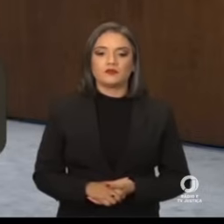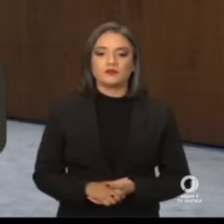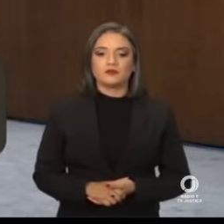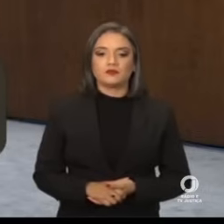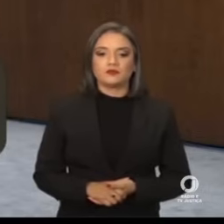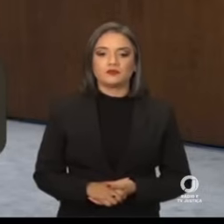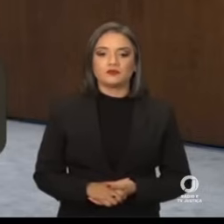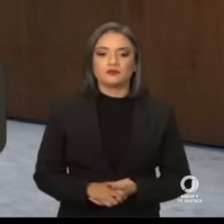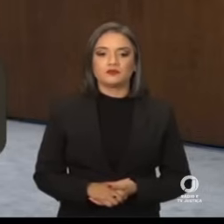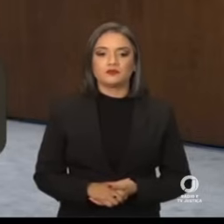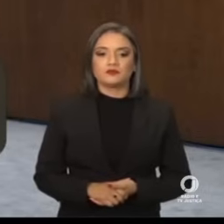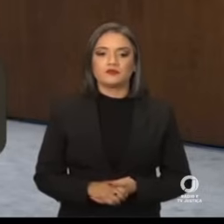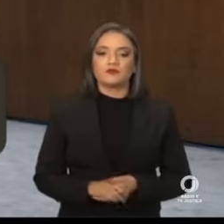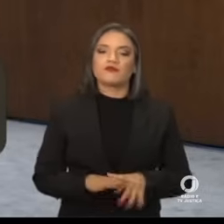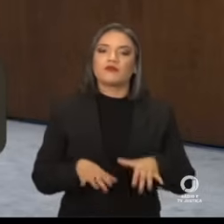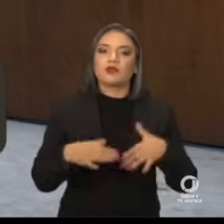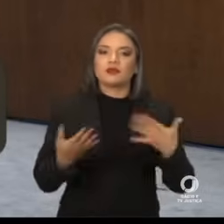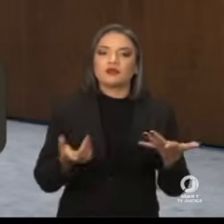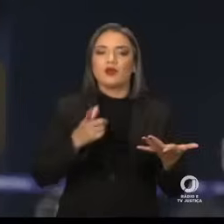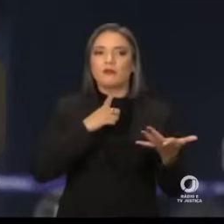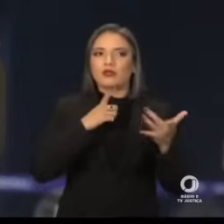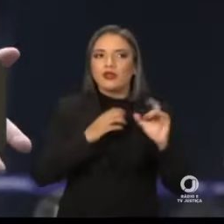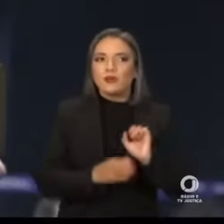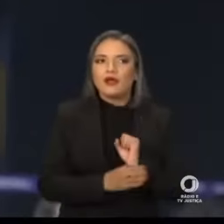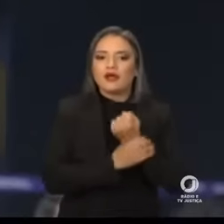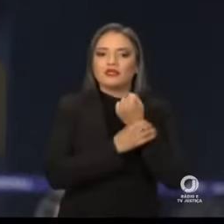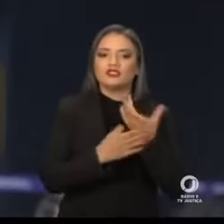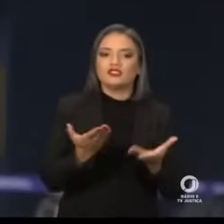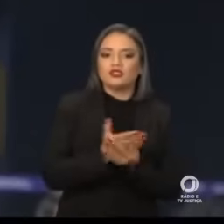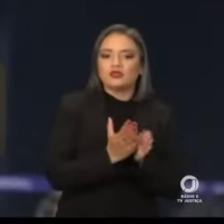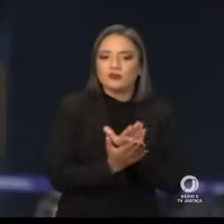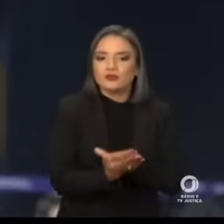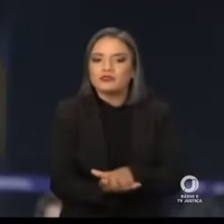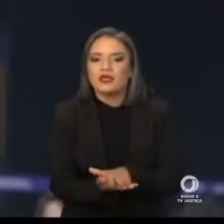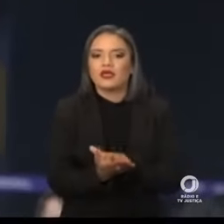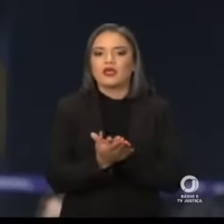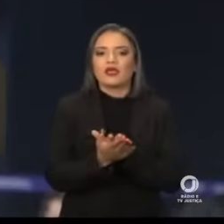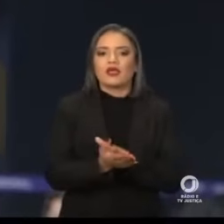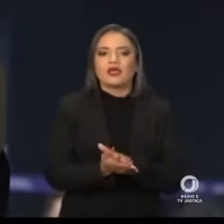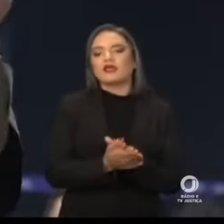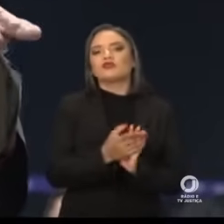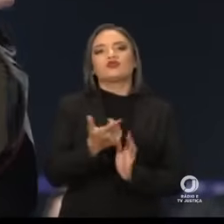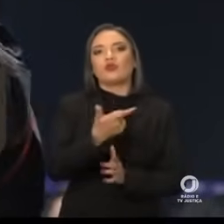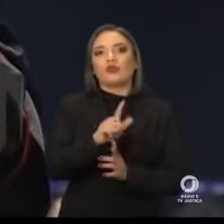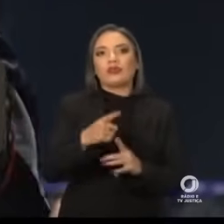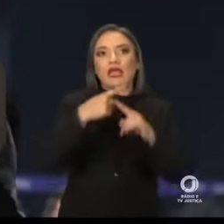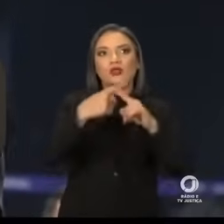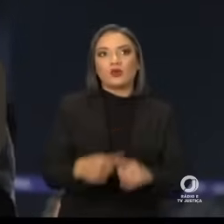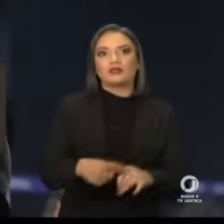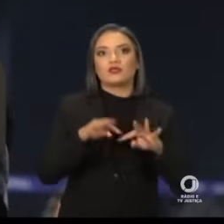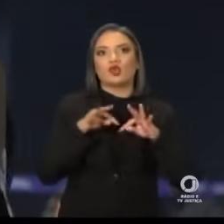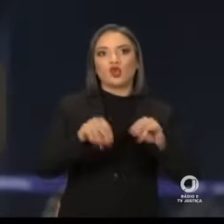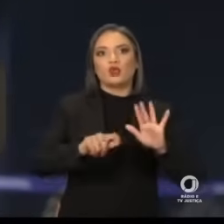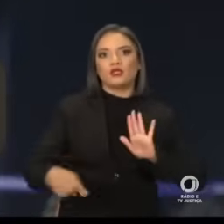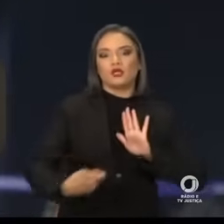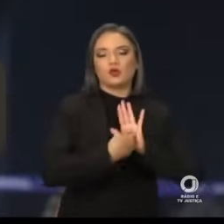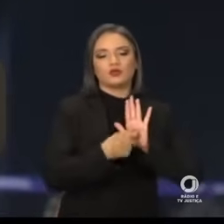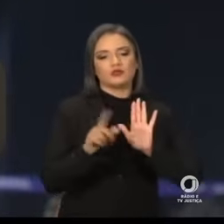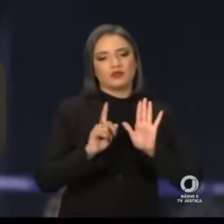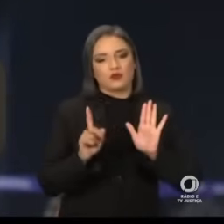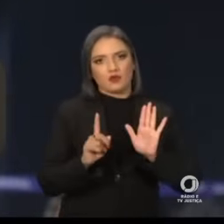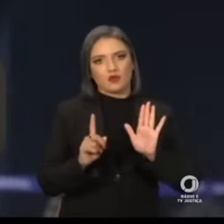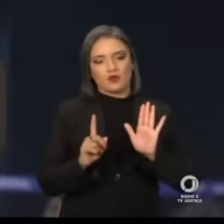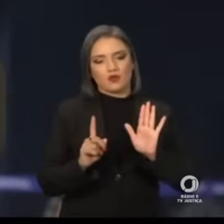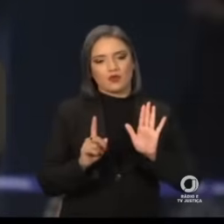de objetividade, de garantia do processo, não se anula toda denúncia que tem uma acusação